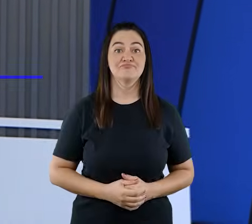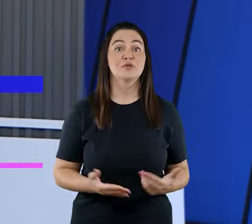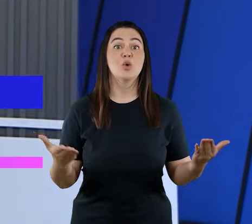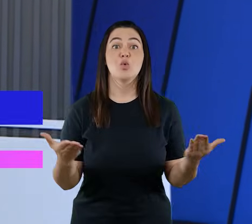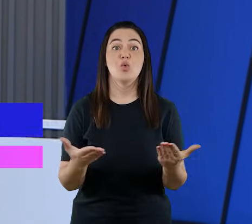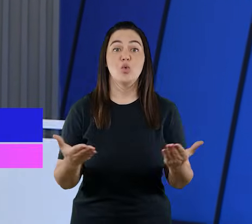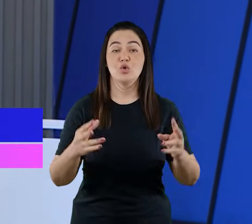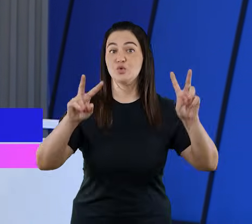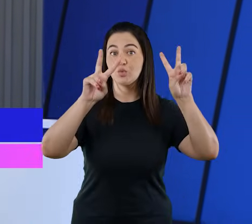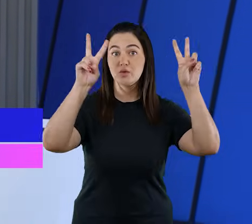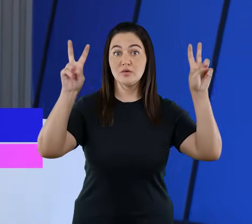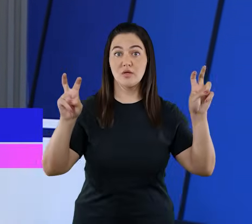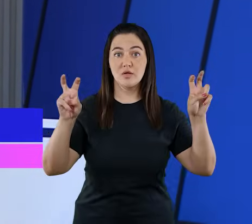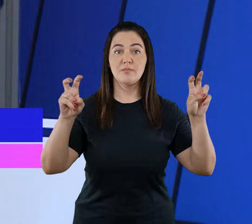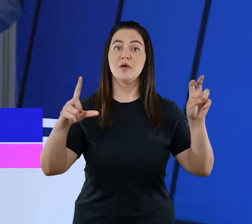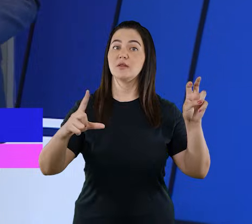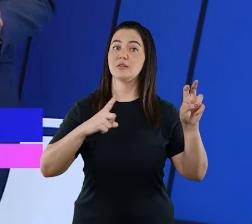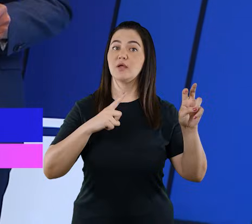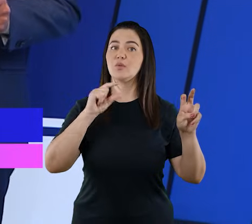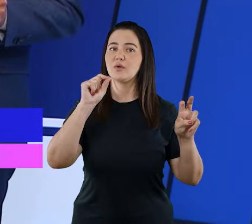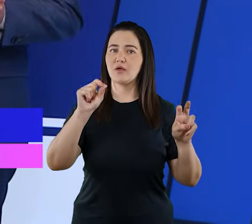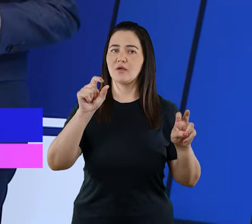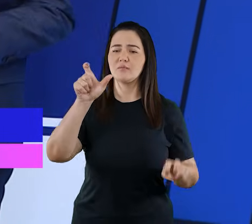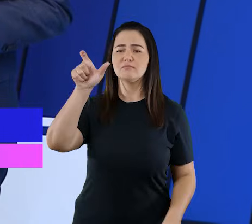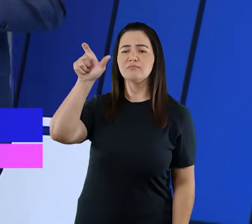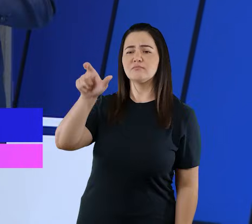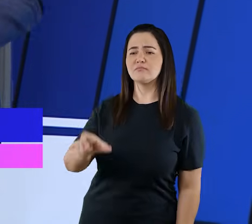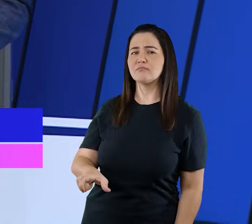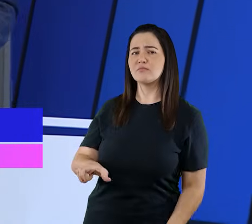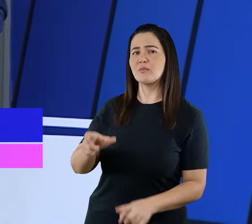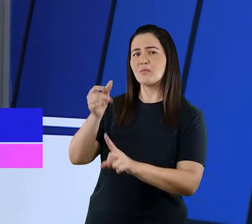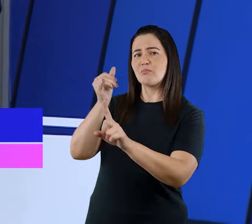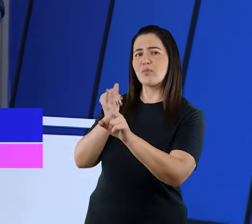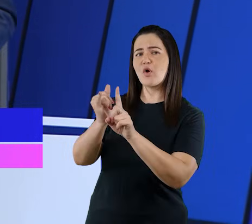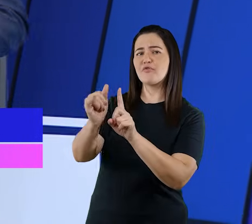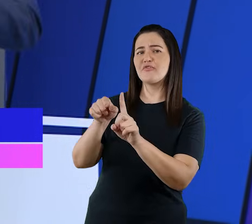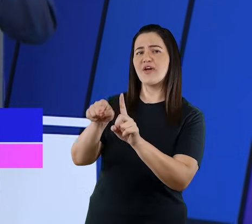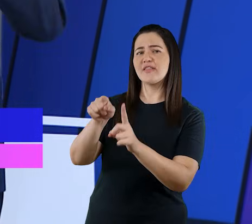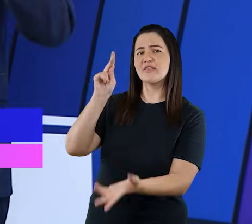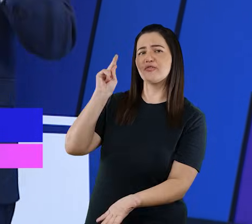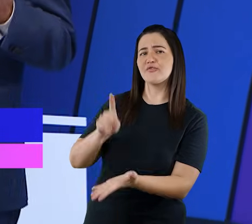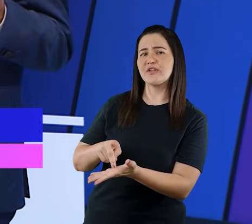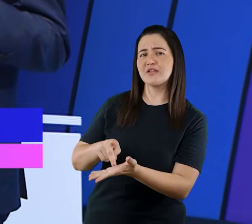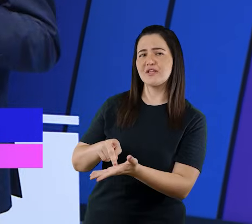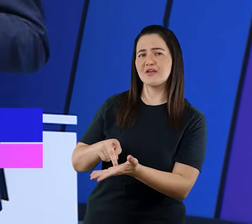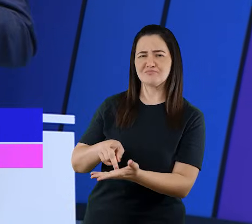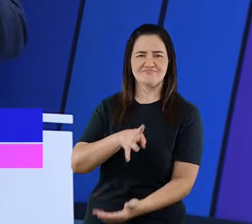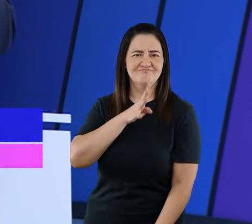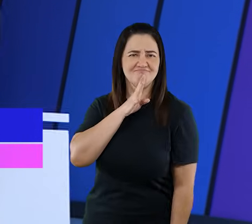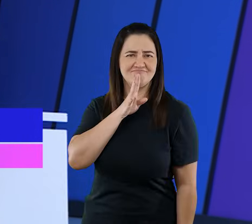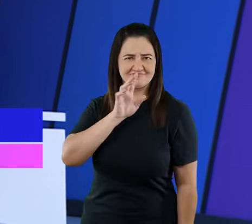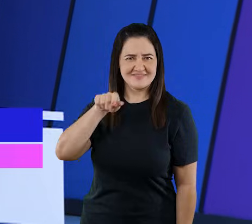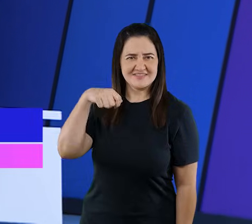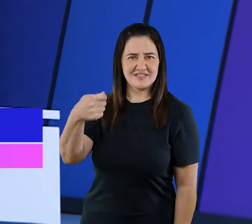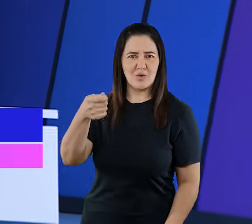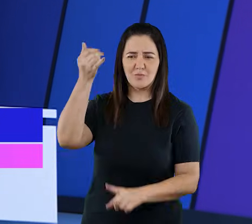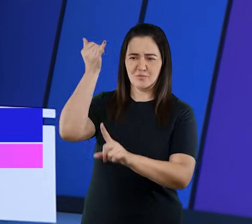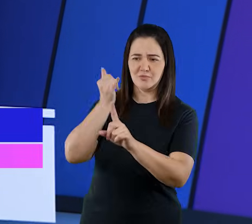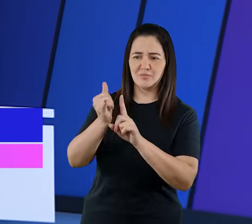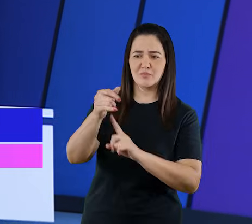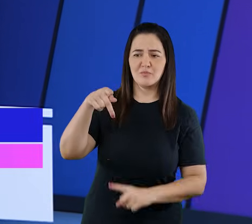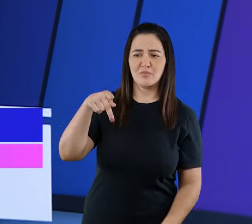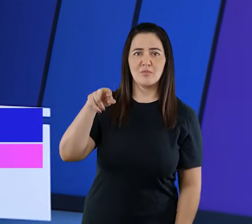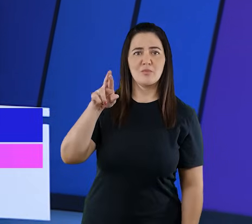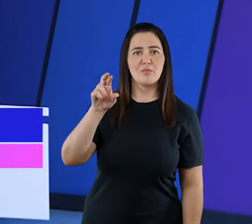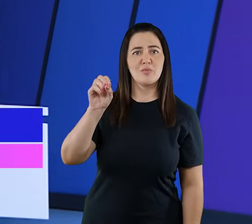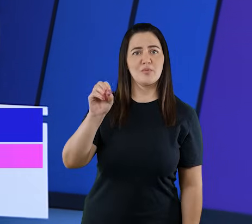hoje vai tratar sobre o verdadeiro profeta. É uma continuação do programa anterior,